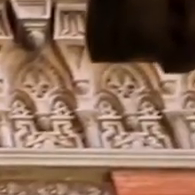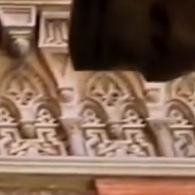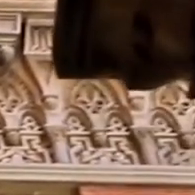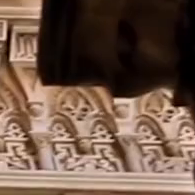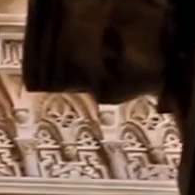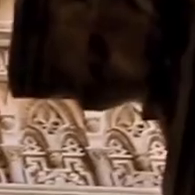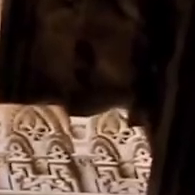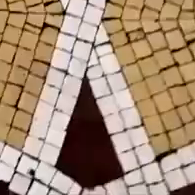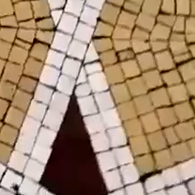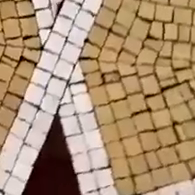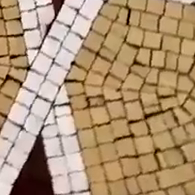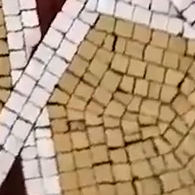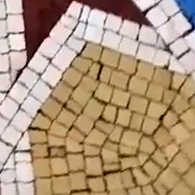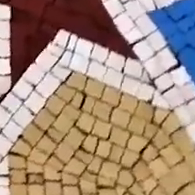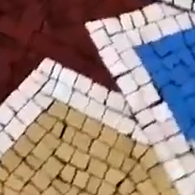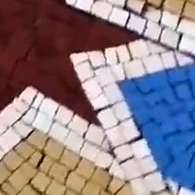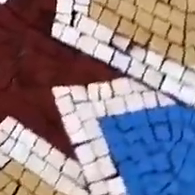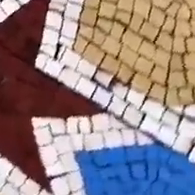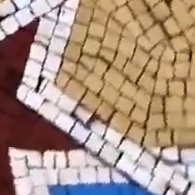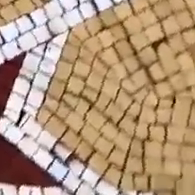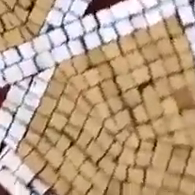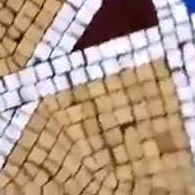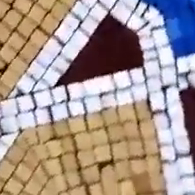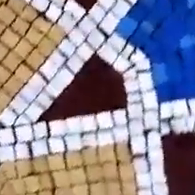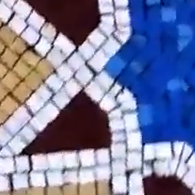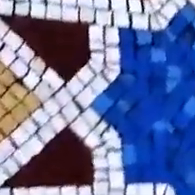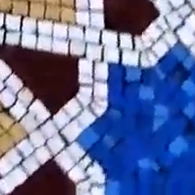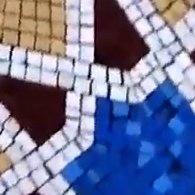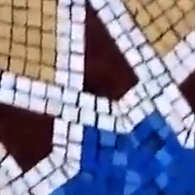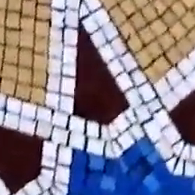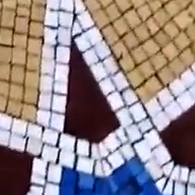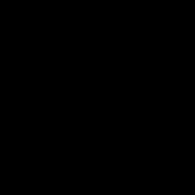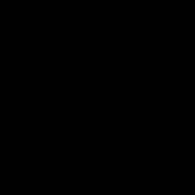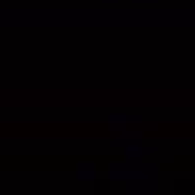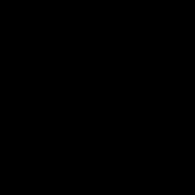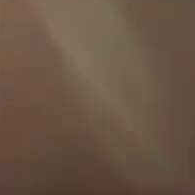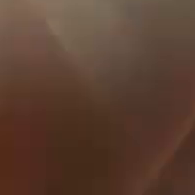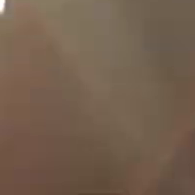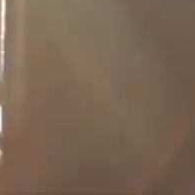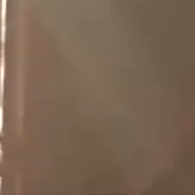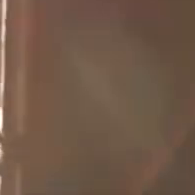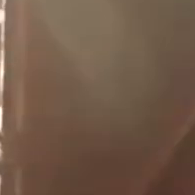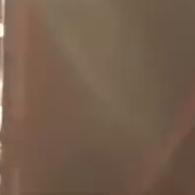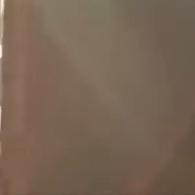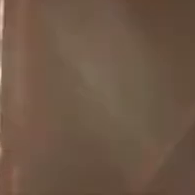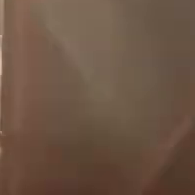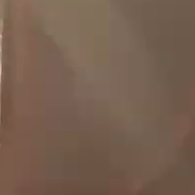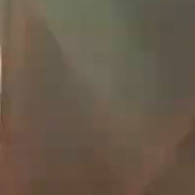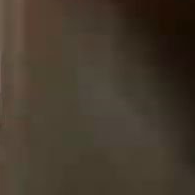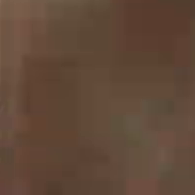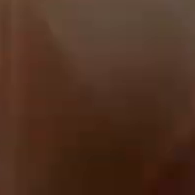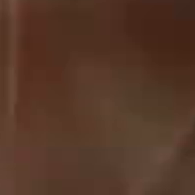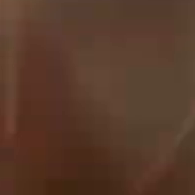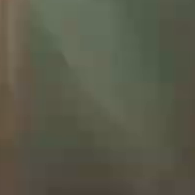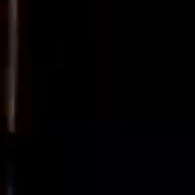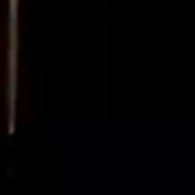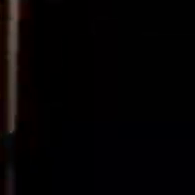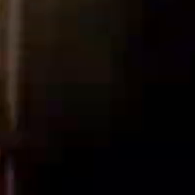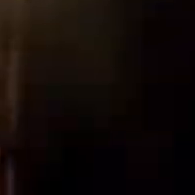Mas algum adjetivo poderia definir melhor a beleza inesperada das mil e uma noites em pleno sol